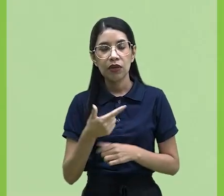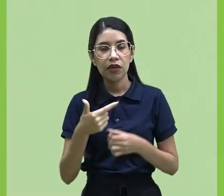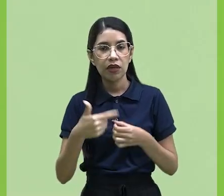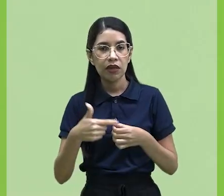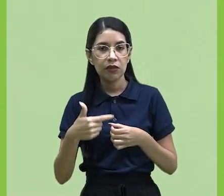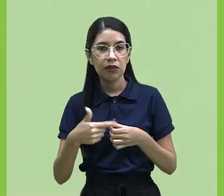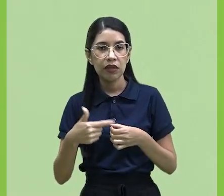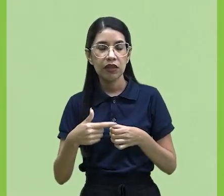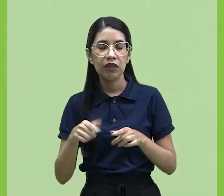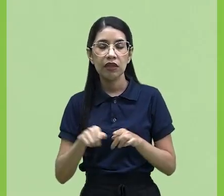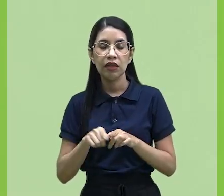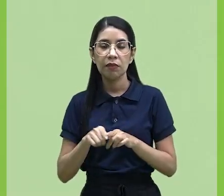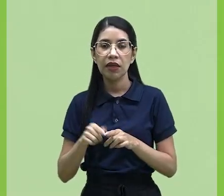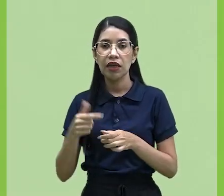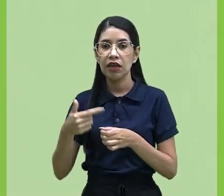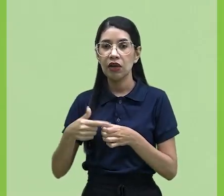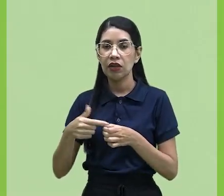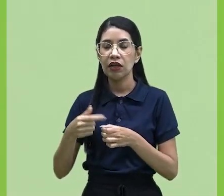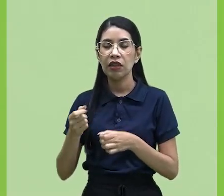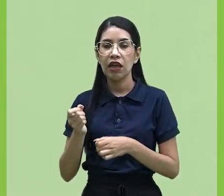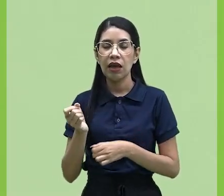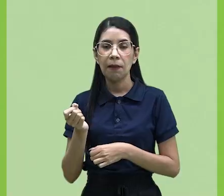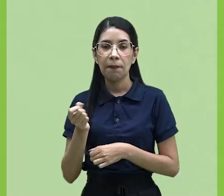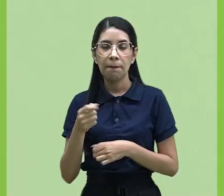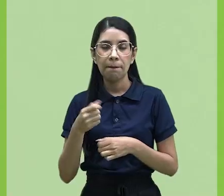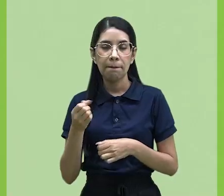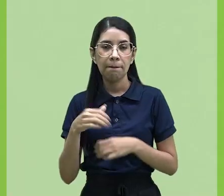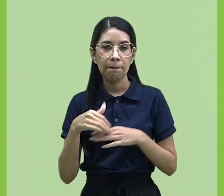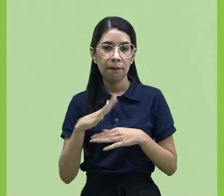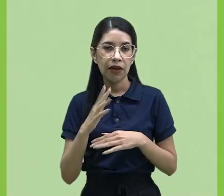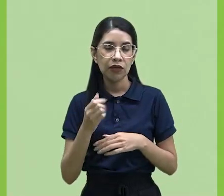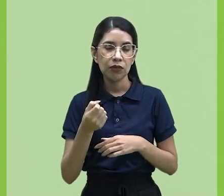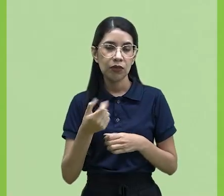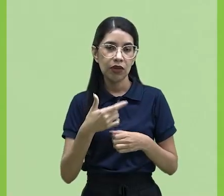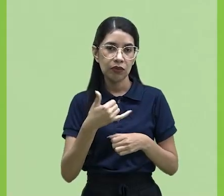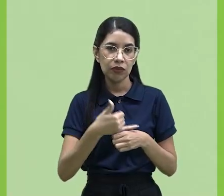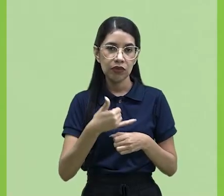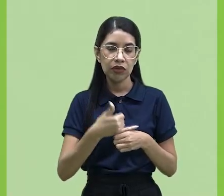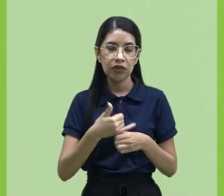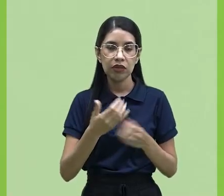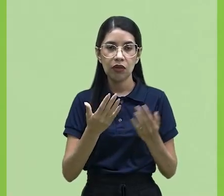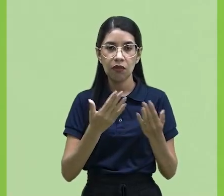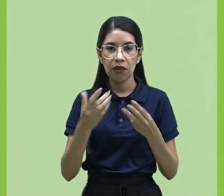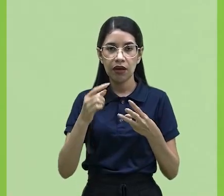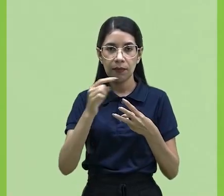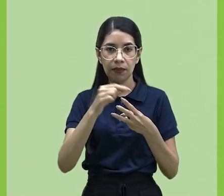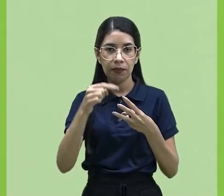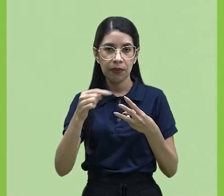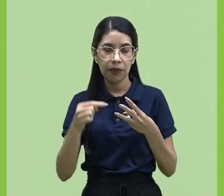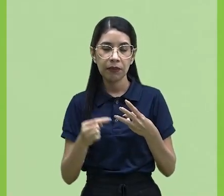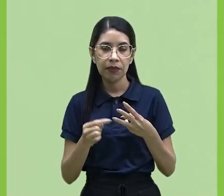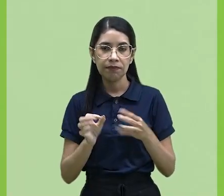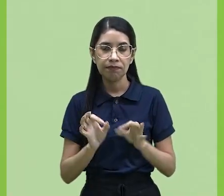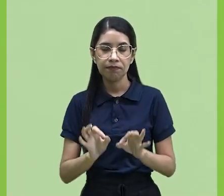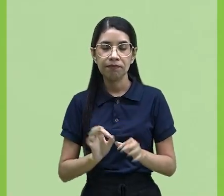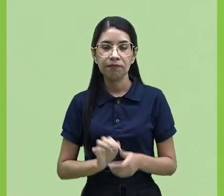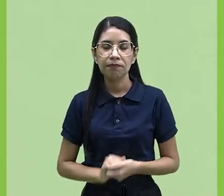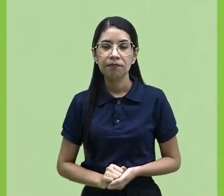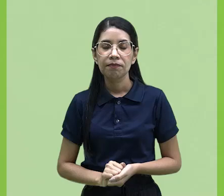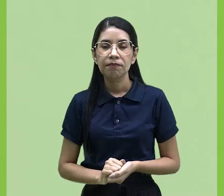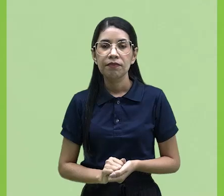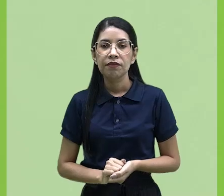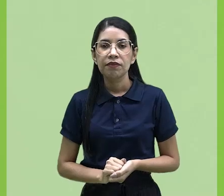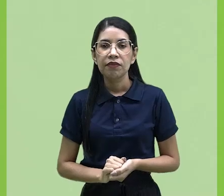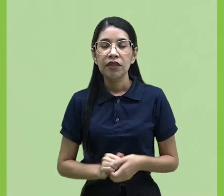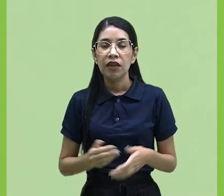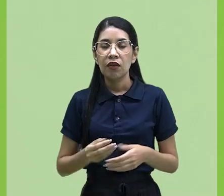gasolina, e a gasolina ainda mais do que o diesel, né? Se a gente for comparar os 3 combustíveis, tá? E